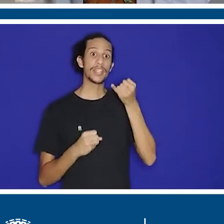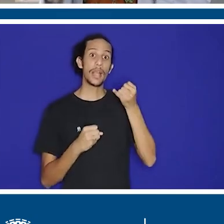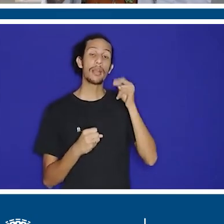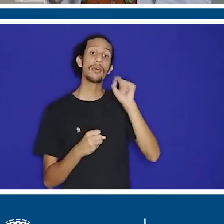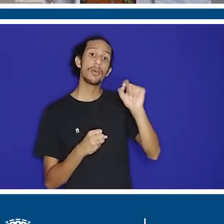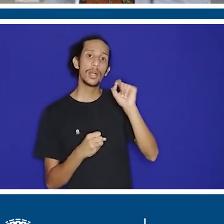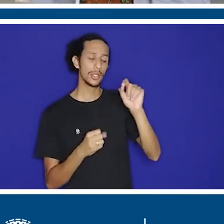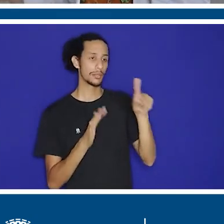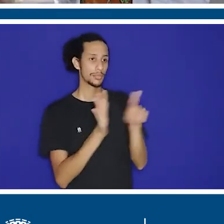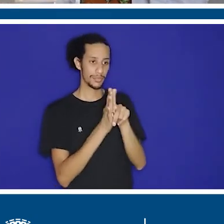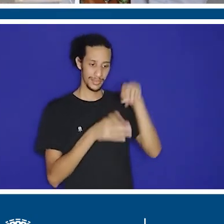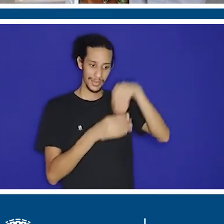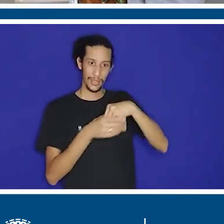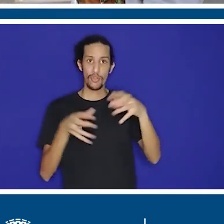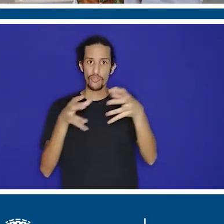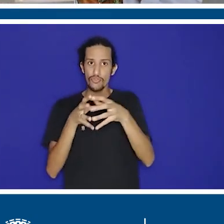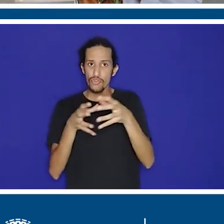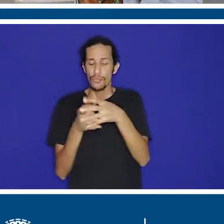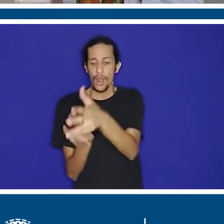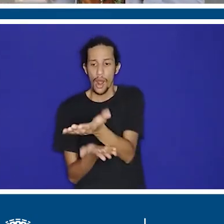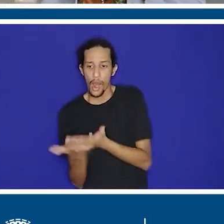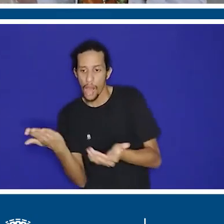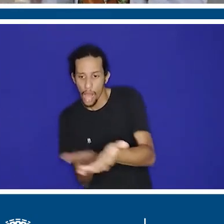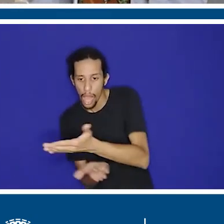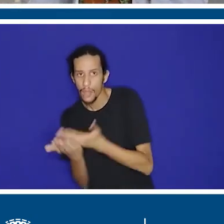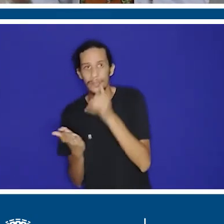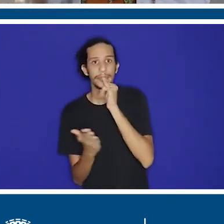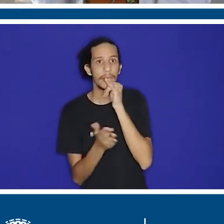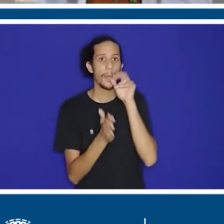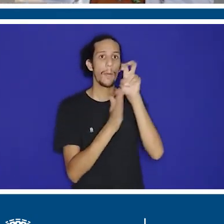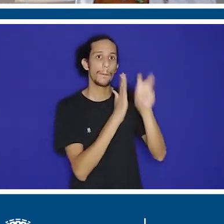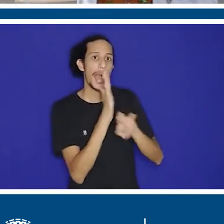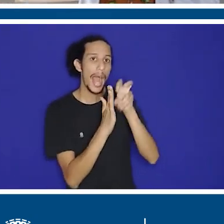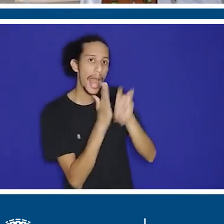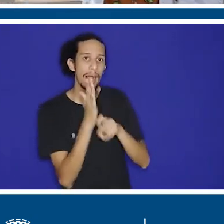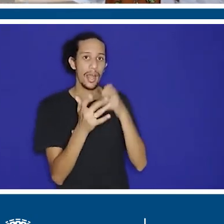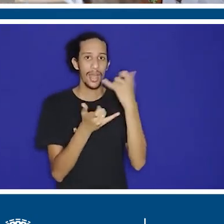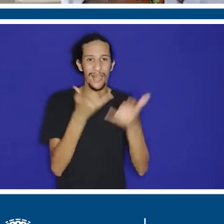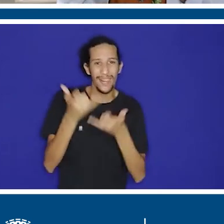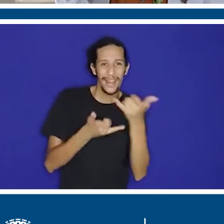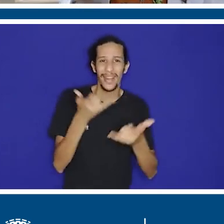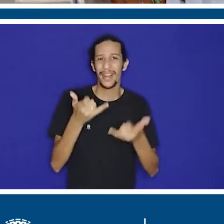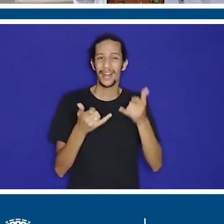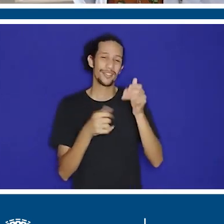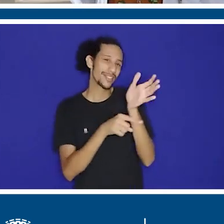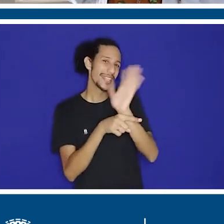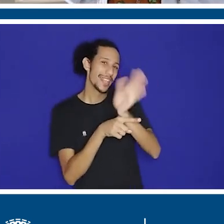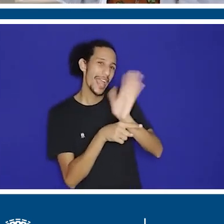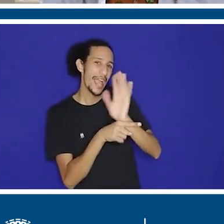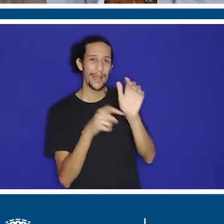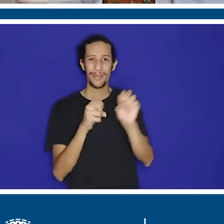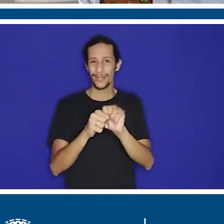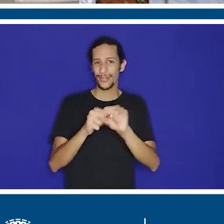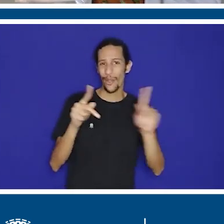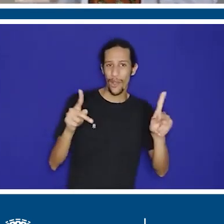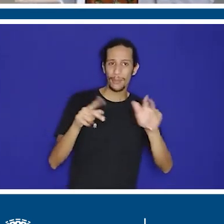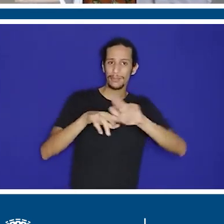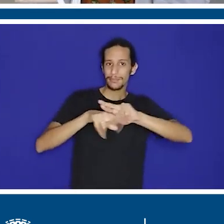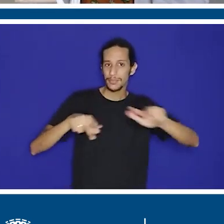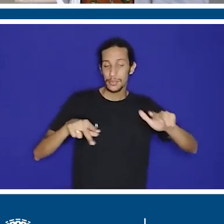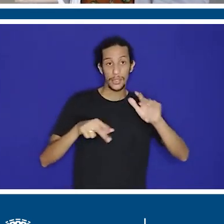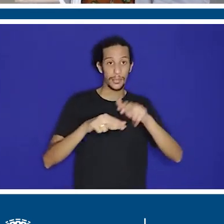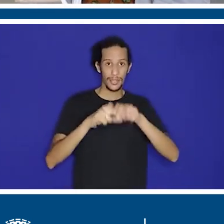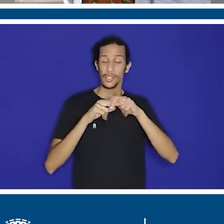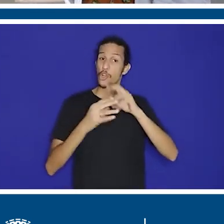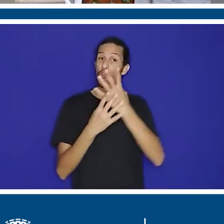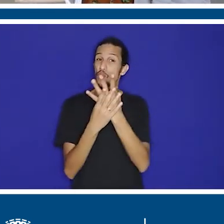aproveitar aquilo que há na comunidade para ser aproveitado, um parque de diversões, ela pode ir no cinema. Então,